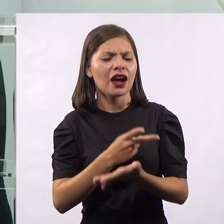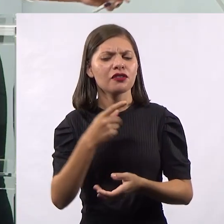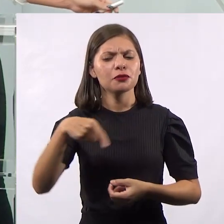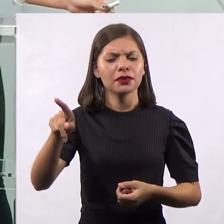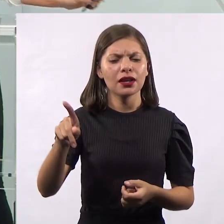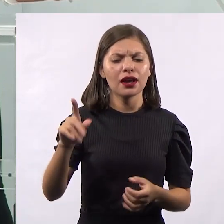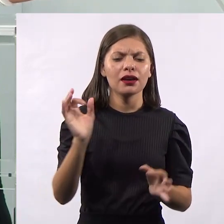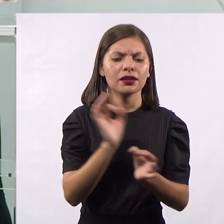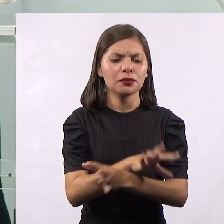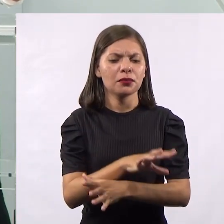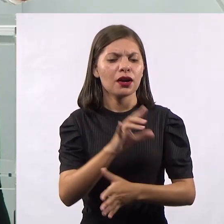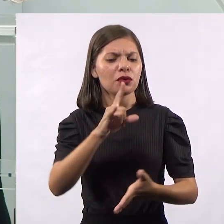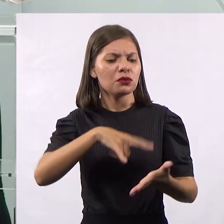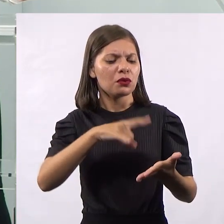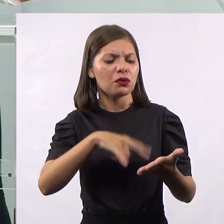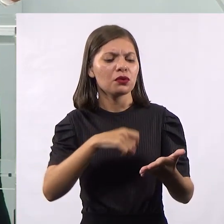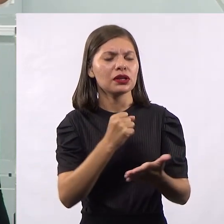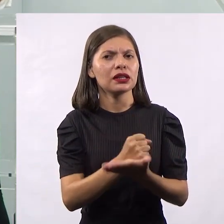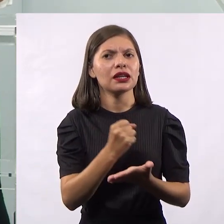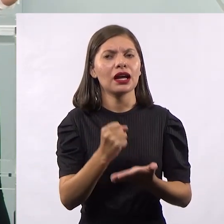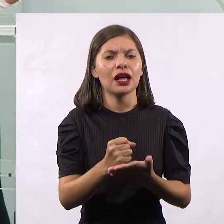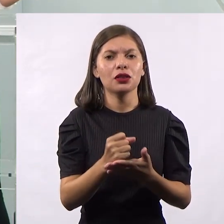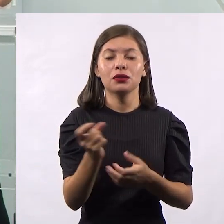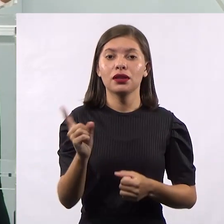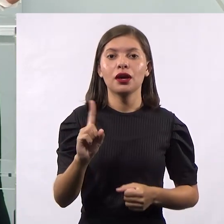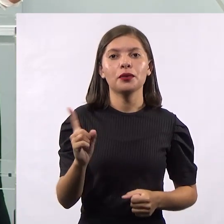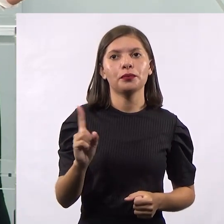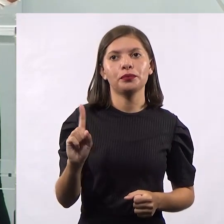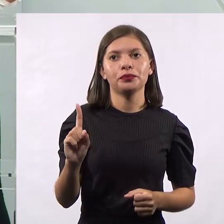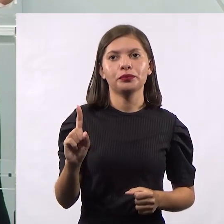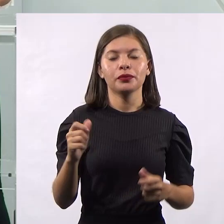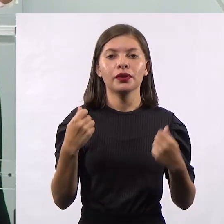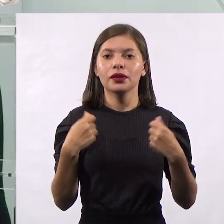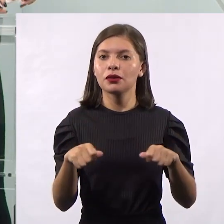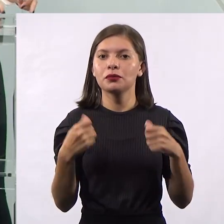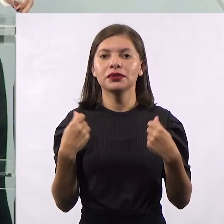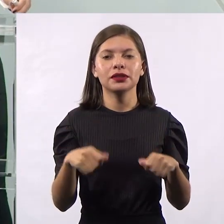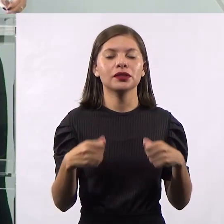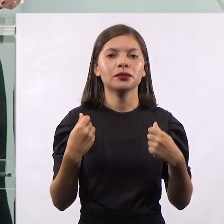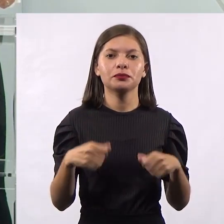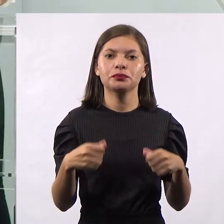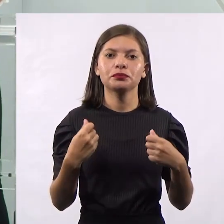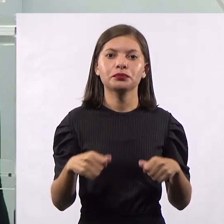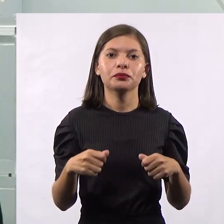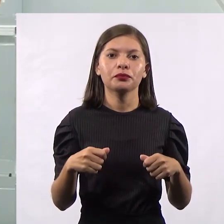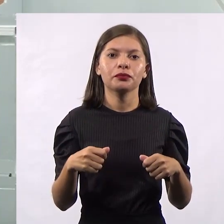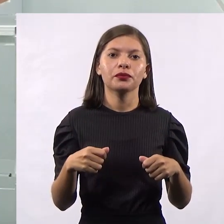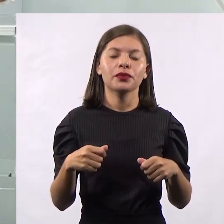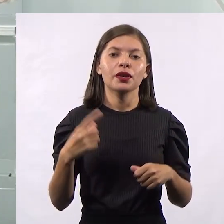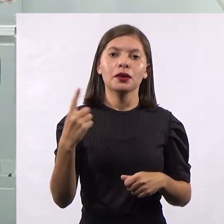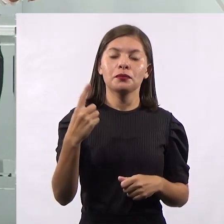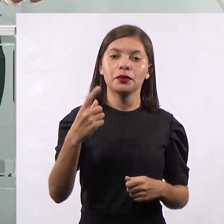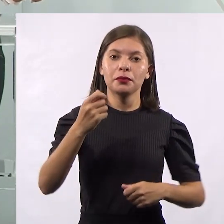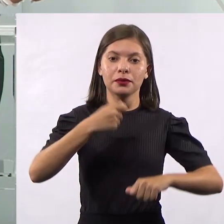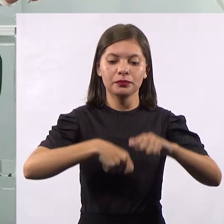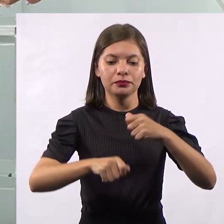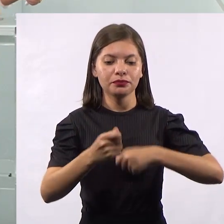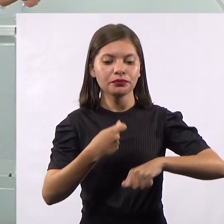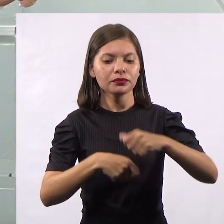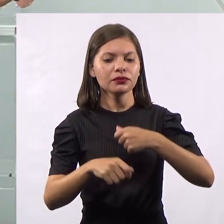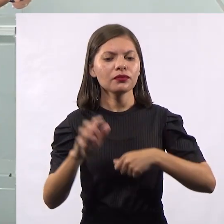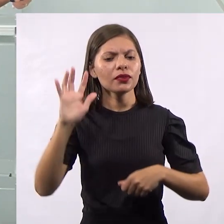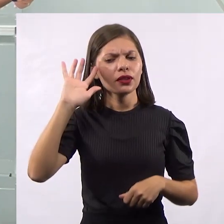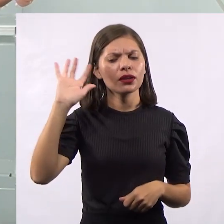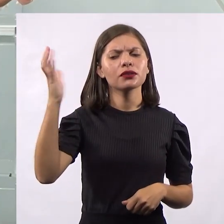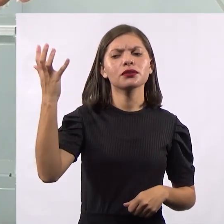uma regularidade, vai lá, vamos extinguir o contrato sem contraditório, sem ampla defesa. Não é assim, tá? Primeiro a administração